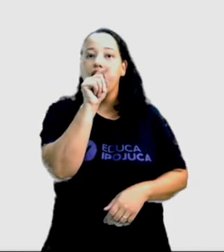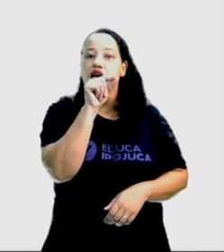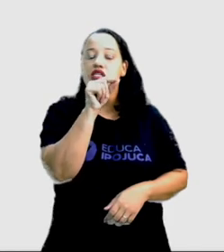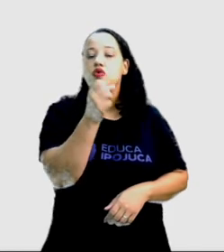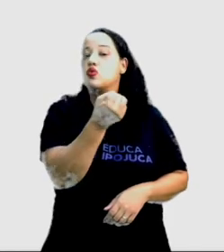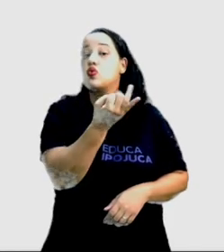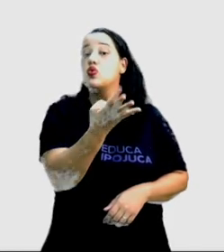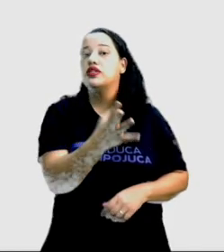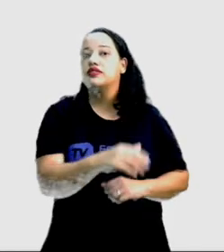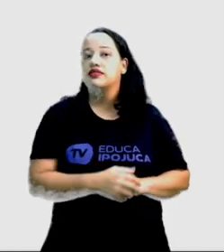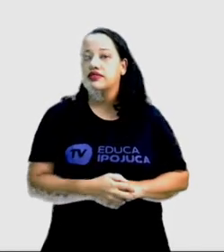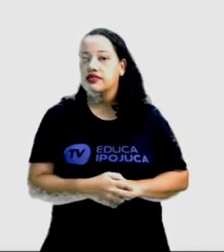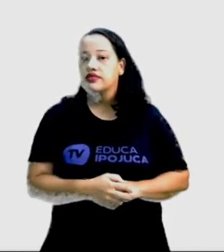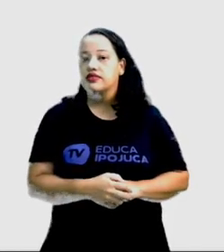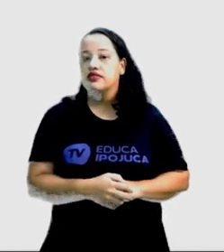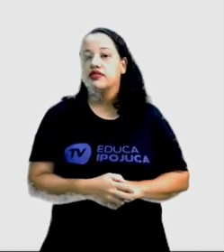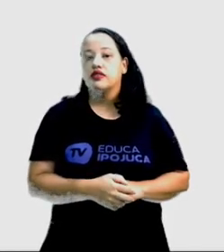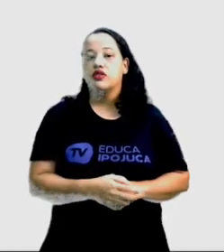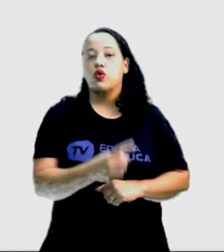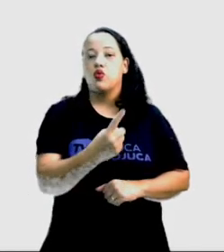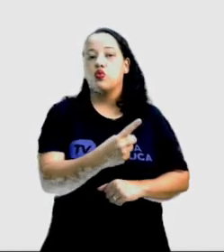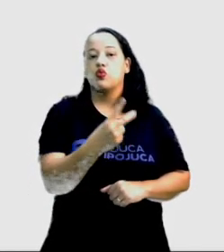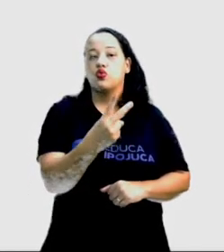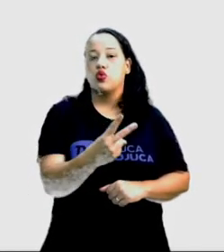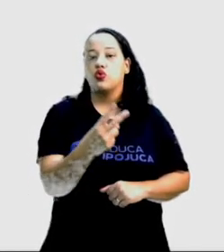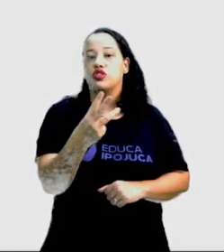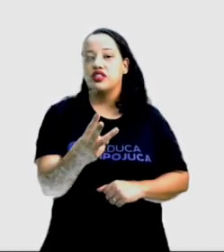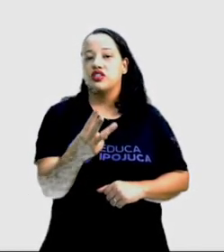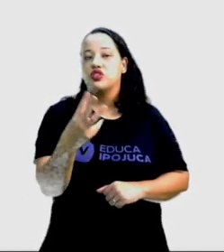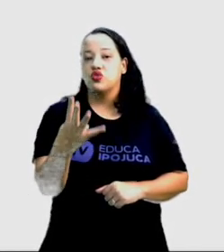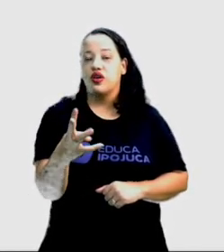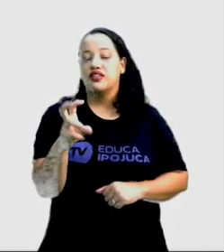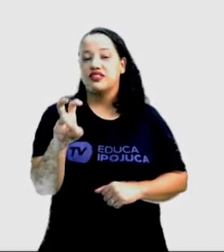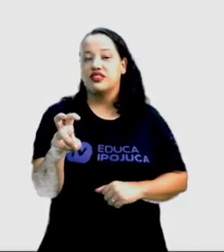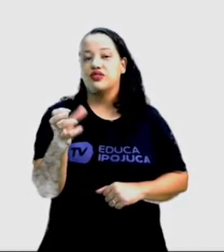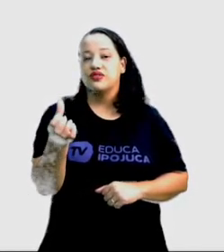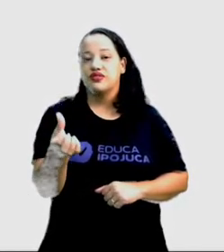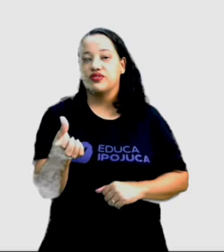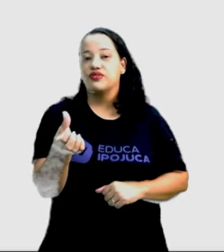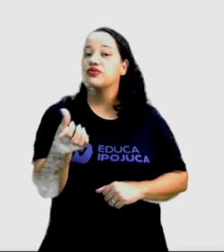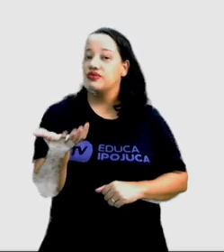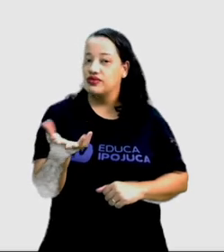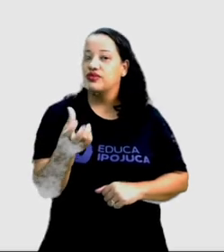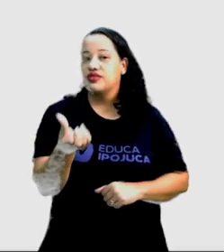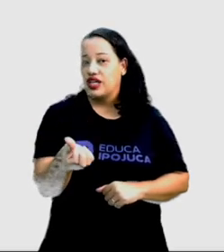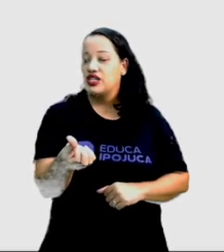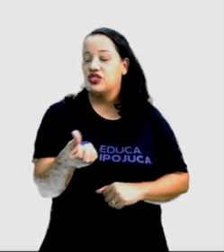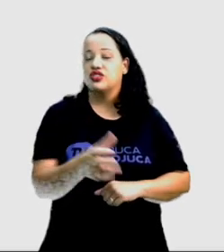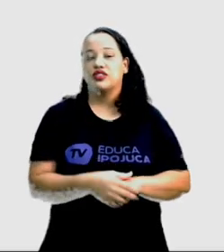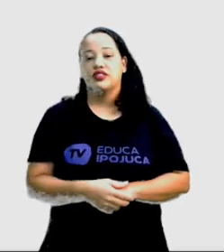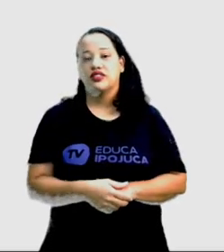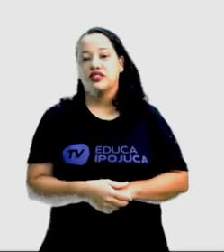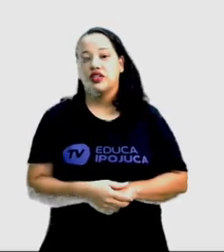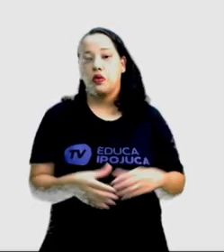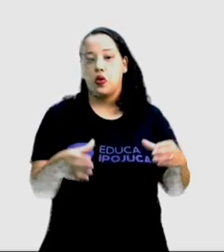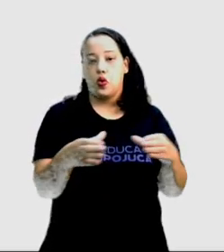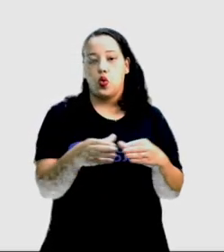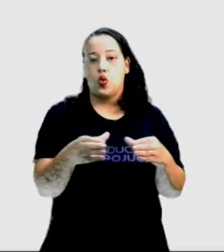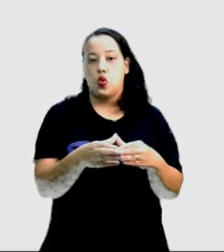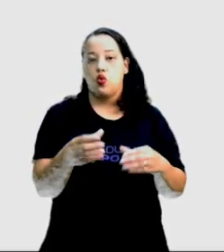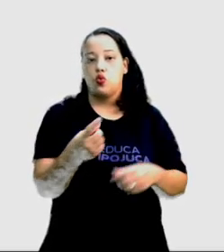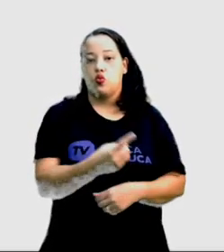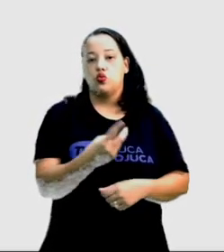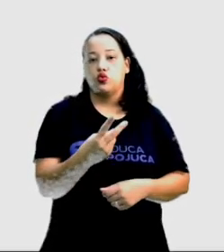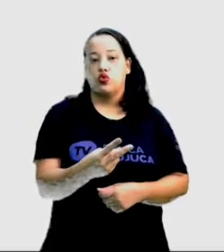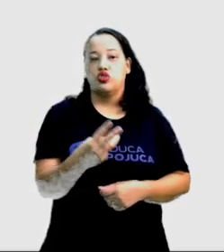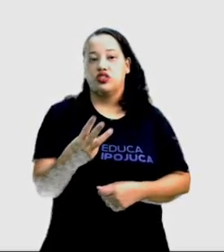aqui? Um, dois, três, quatro, cinco, seis. Temos aqui outro conjunto aqui, ó.